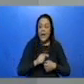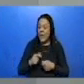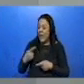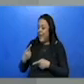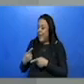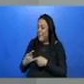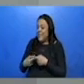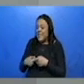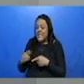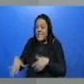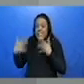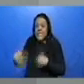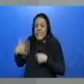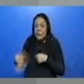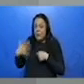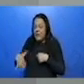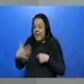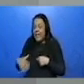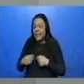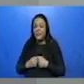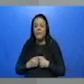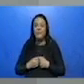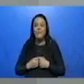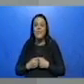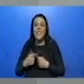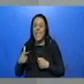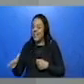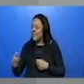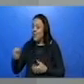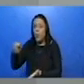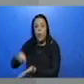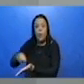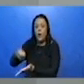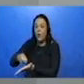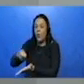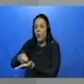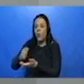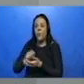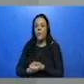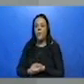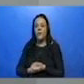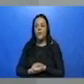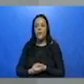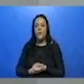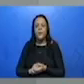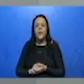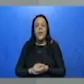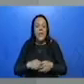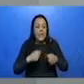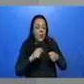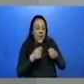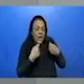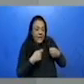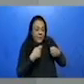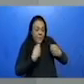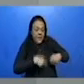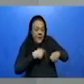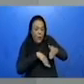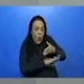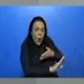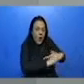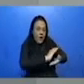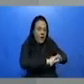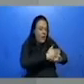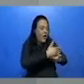único hóspede, não pagou a conta, ele ficou meses lá morando. E ele precisava que fosse pago. Se os piratas levassem, eles não teriam o dinheiro